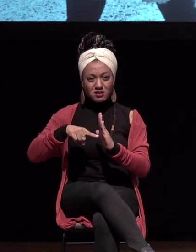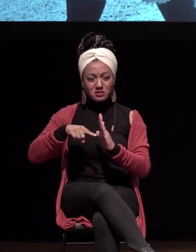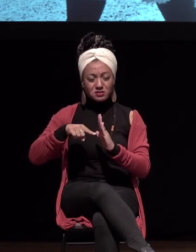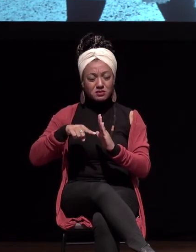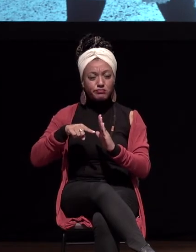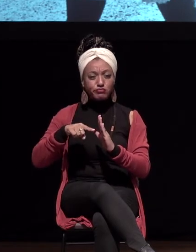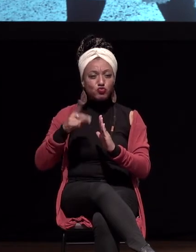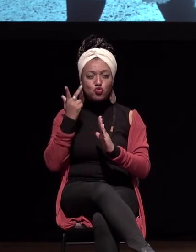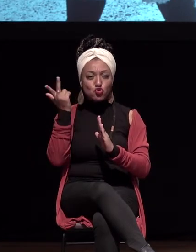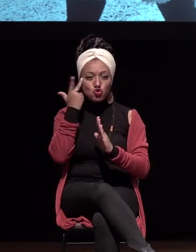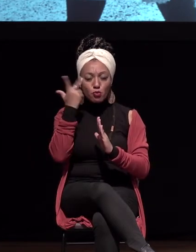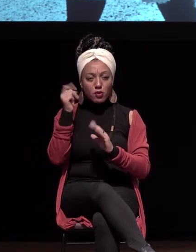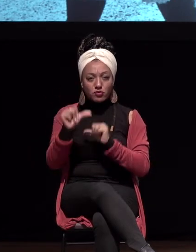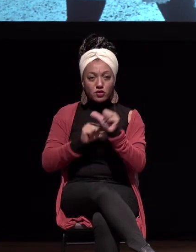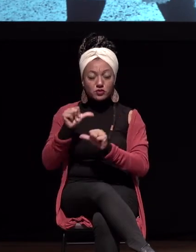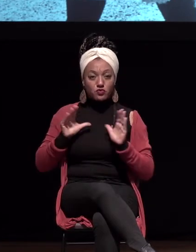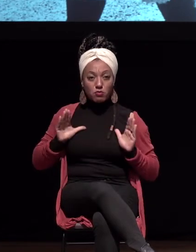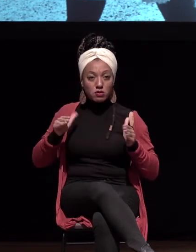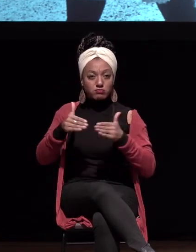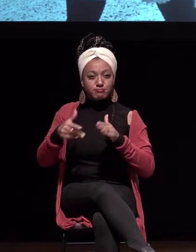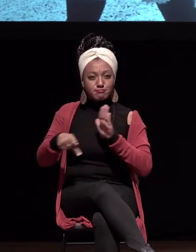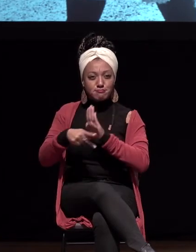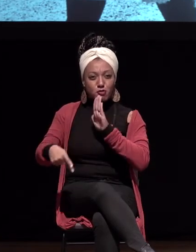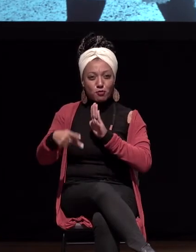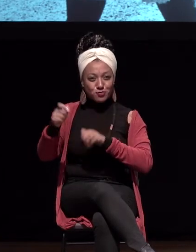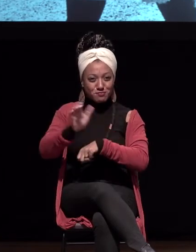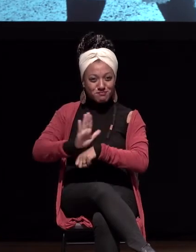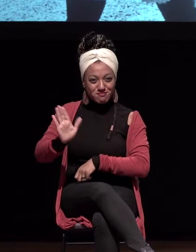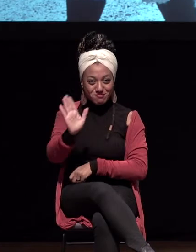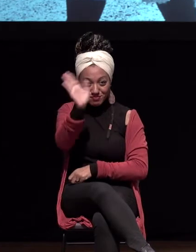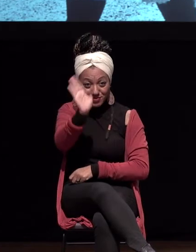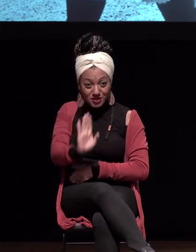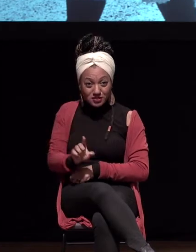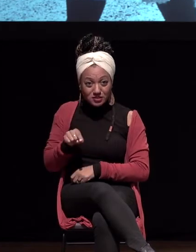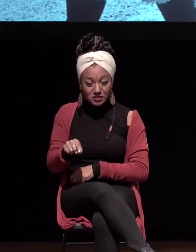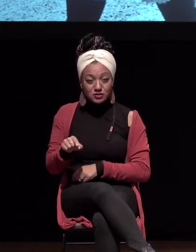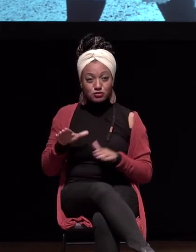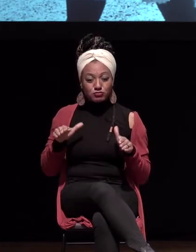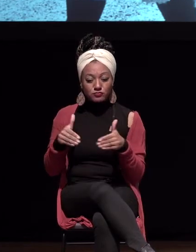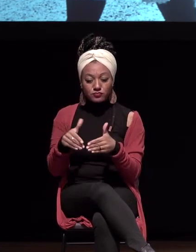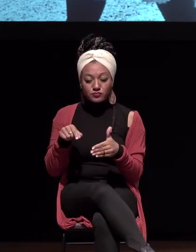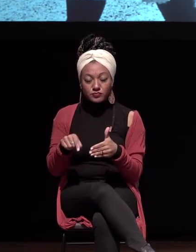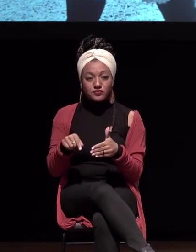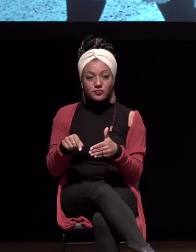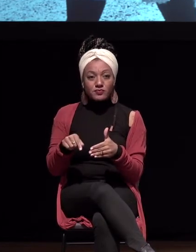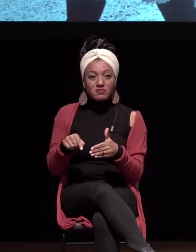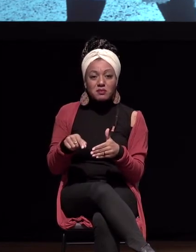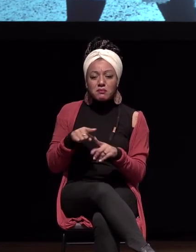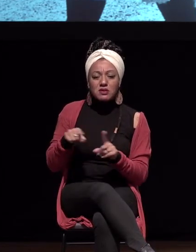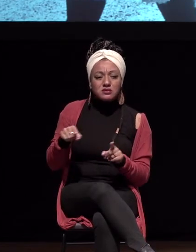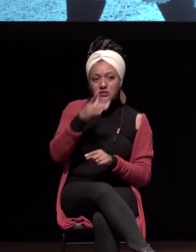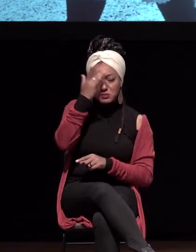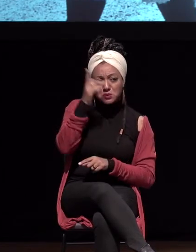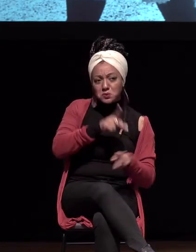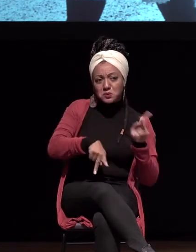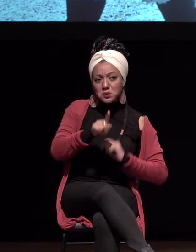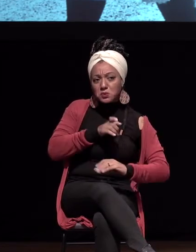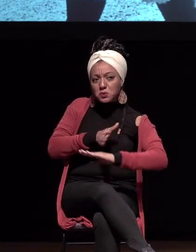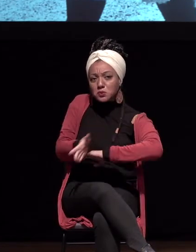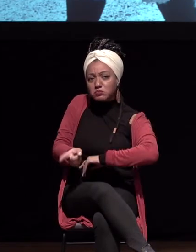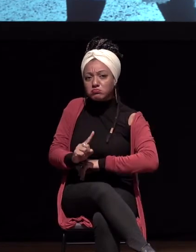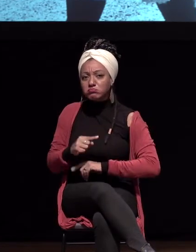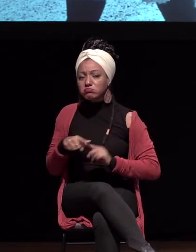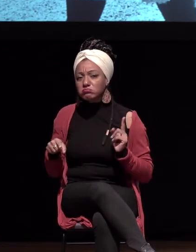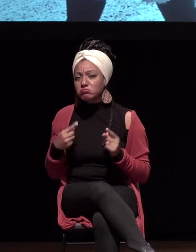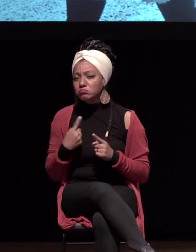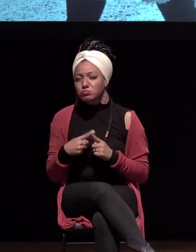também não é contada. Então, essa escolha pelo que é físico e não pelas pessoas está dado. Então,